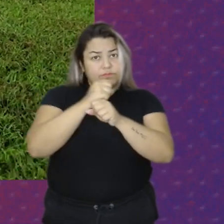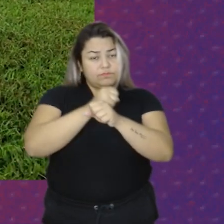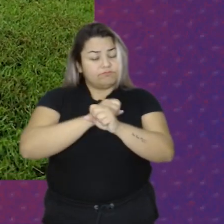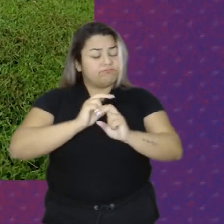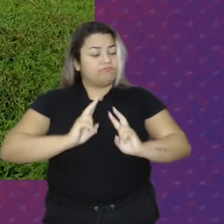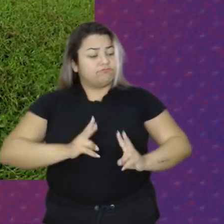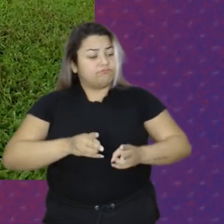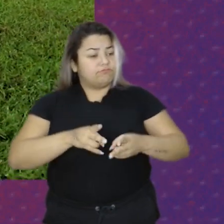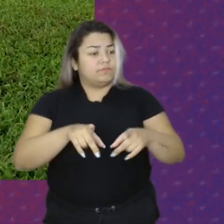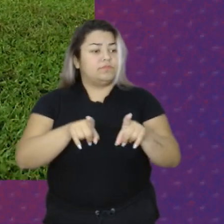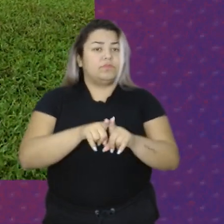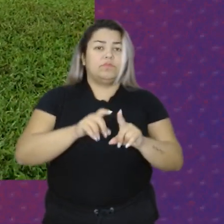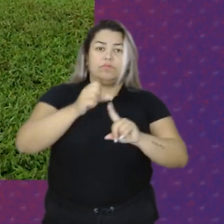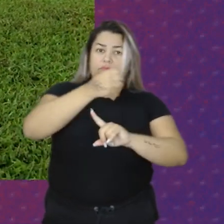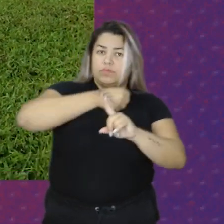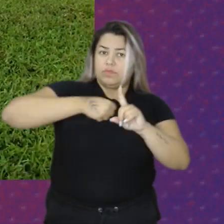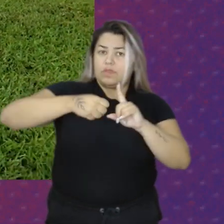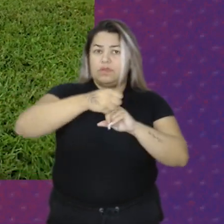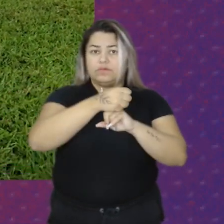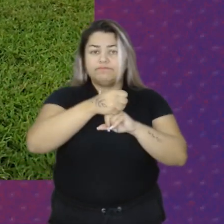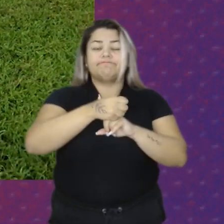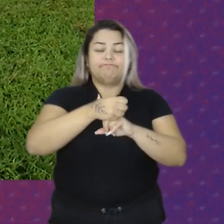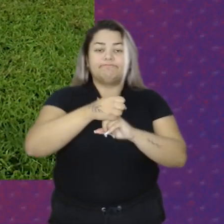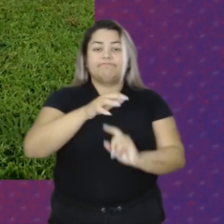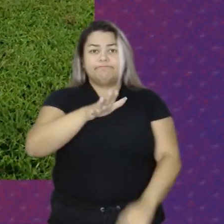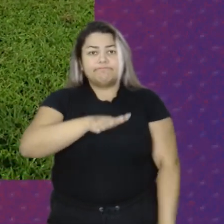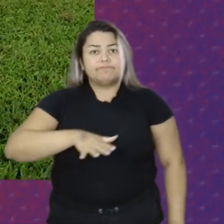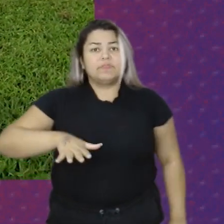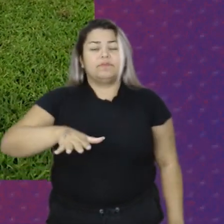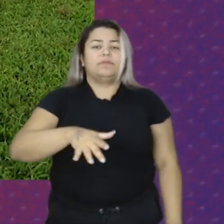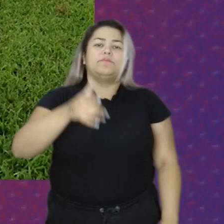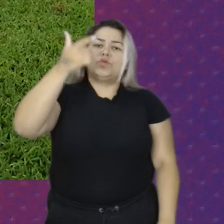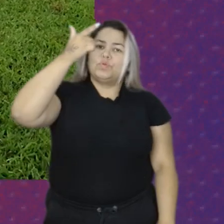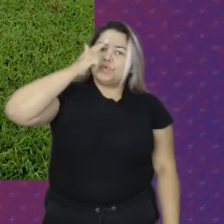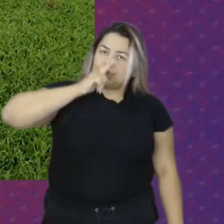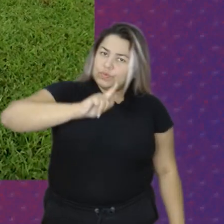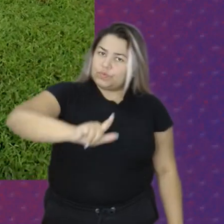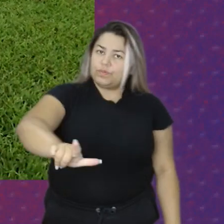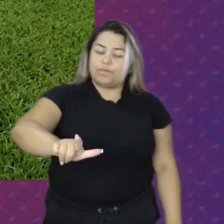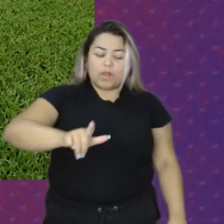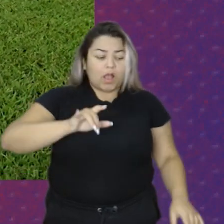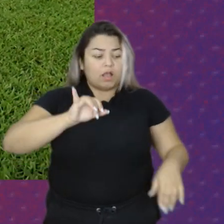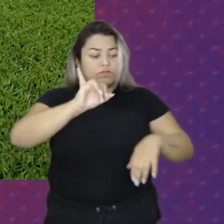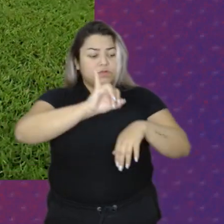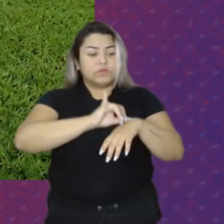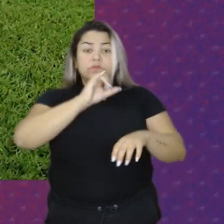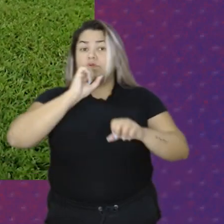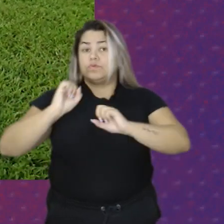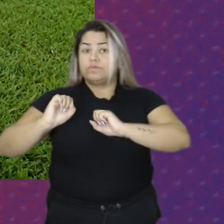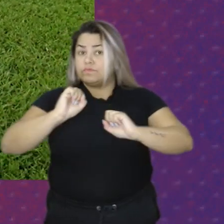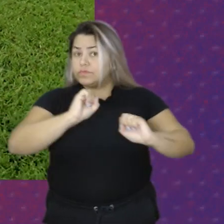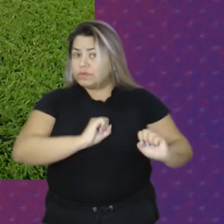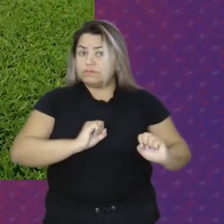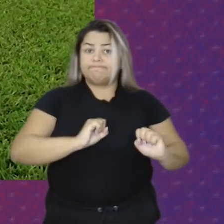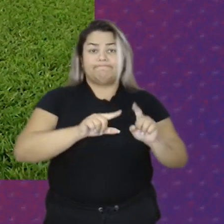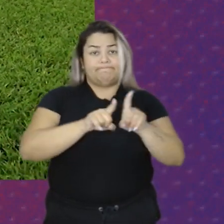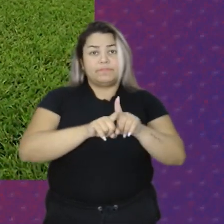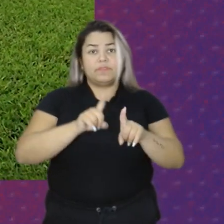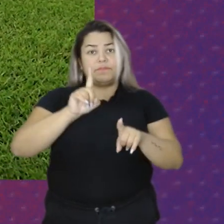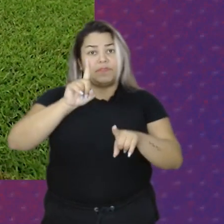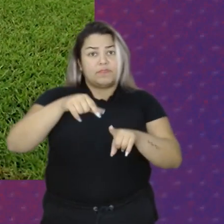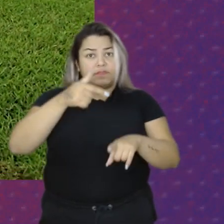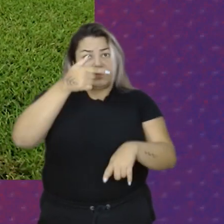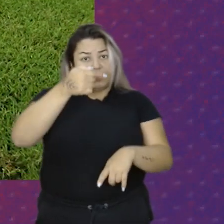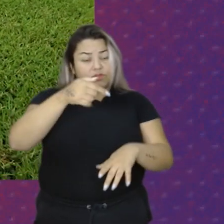aos retrocessos sociais, nós vamos mais uma vez ao centro do poder, nesta que será a